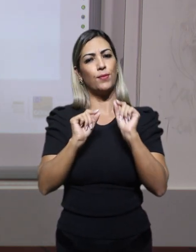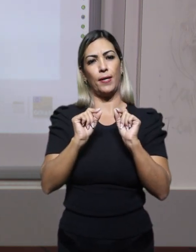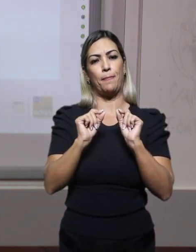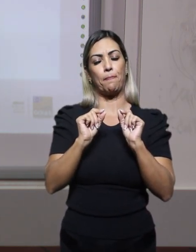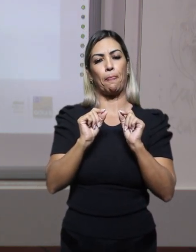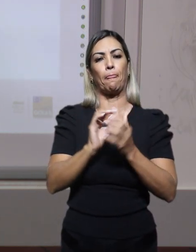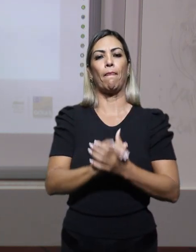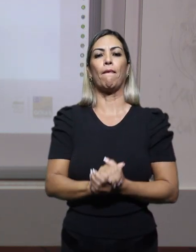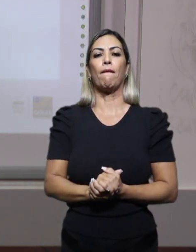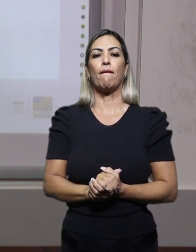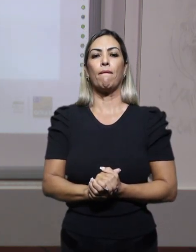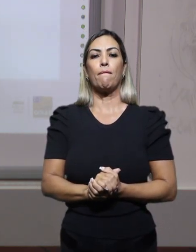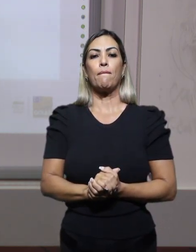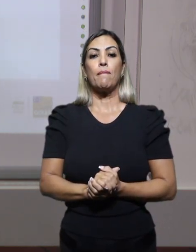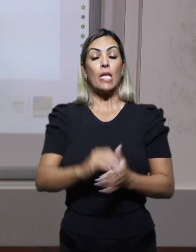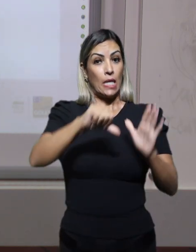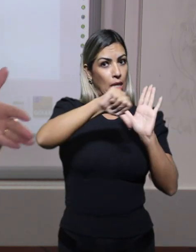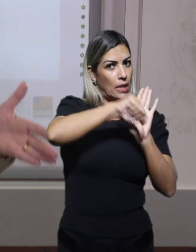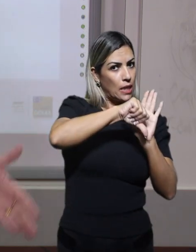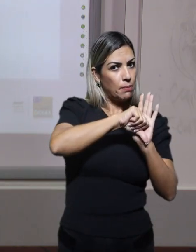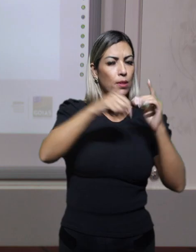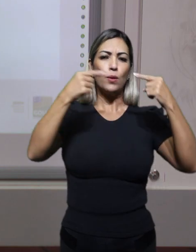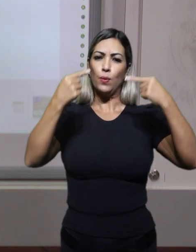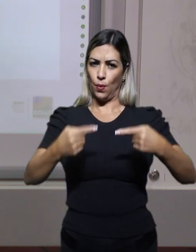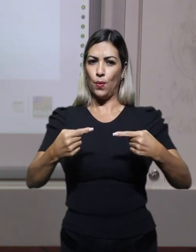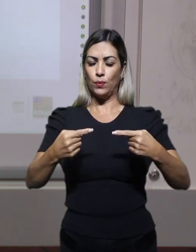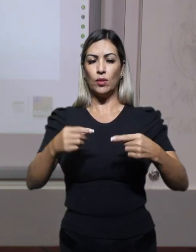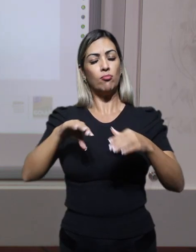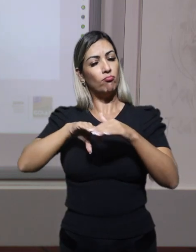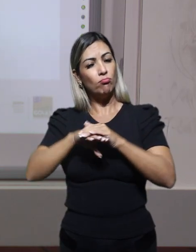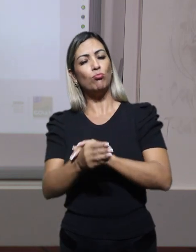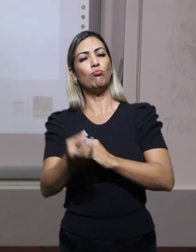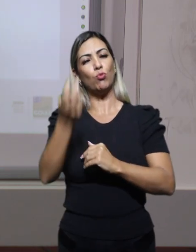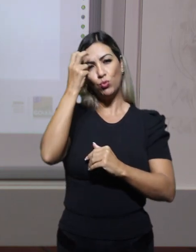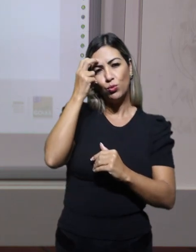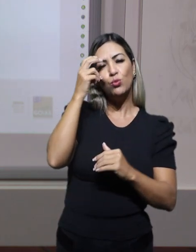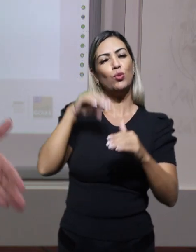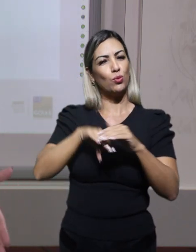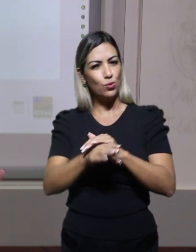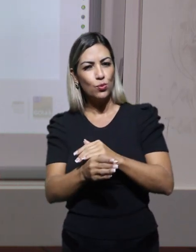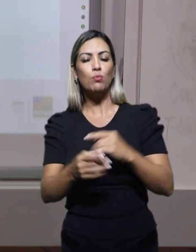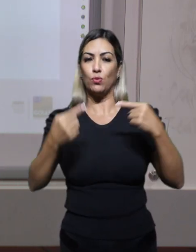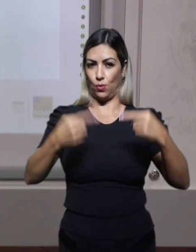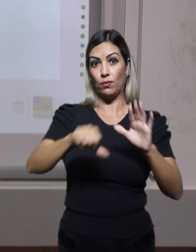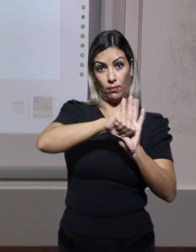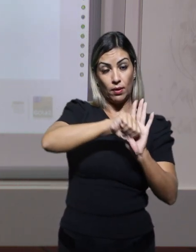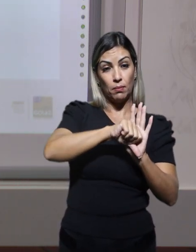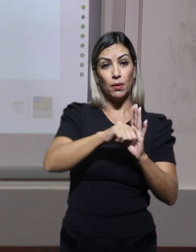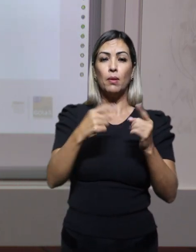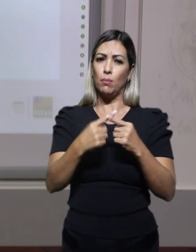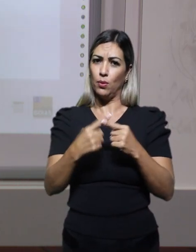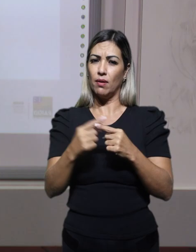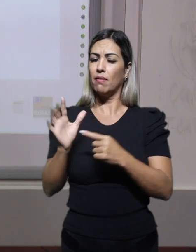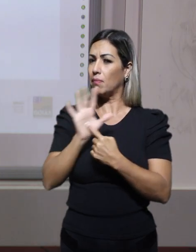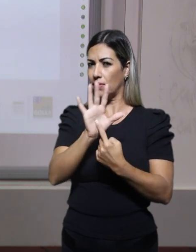considerado crime contra os costumes. Os crimes eram crimes contra os costumes, porque considerava-se que